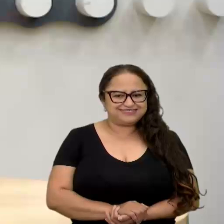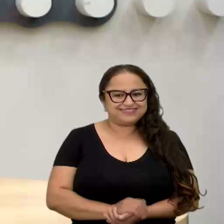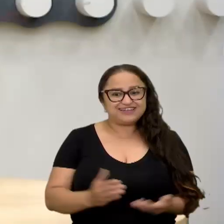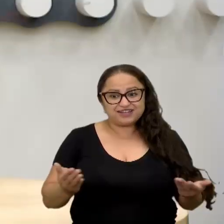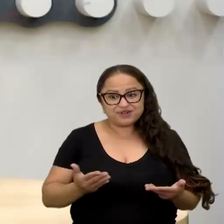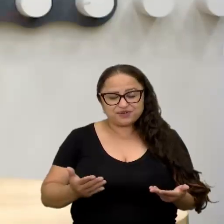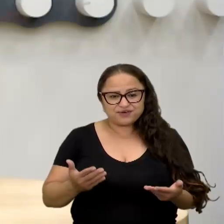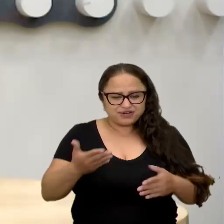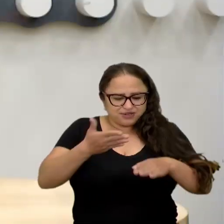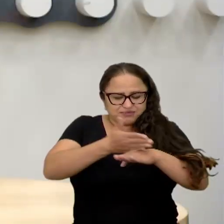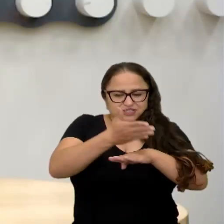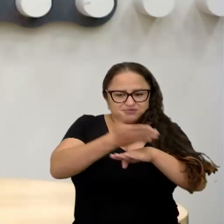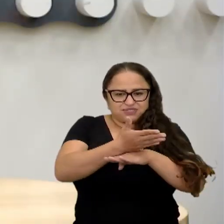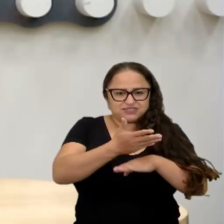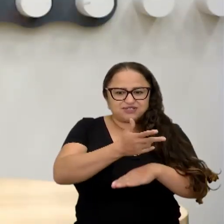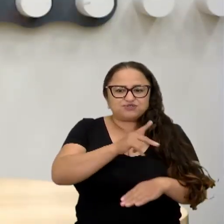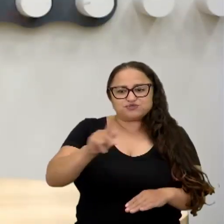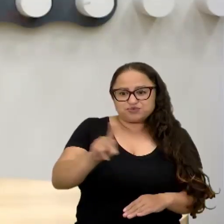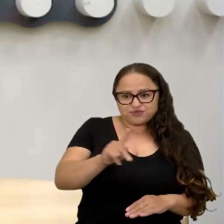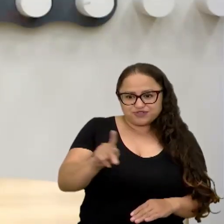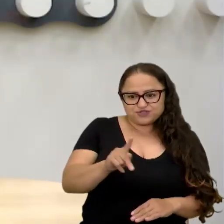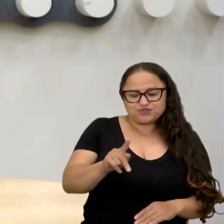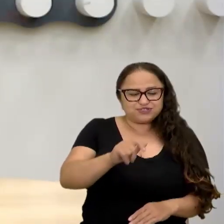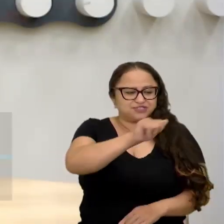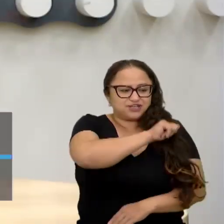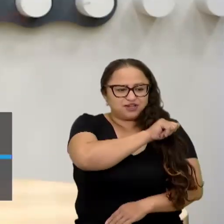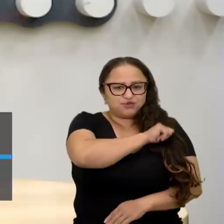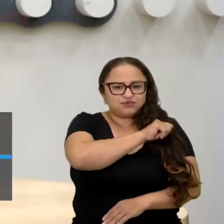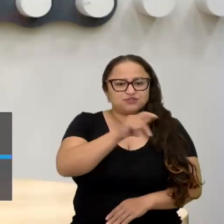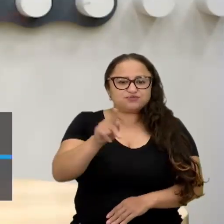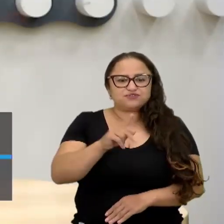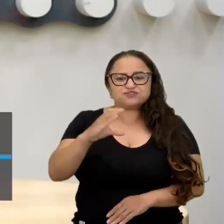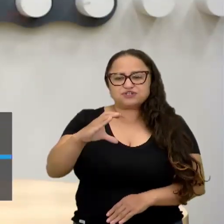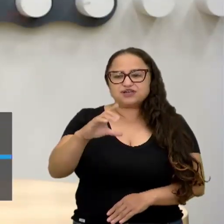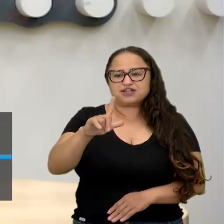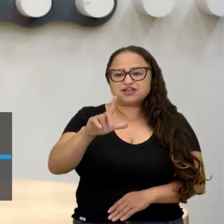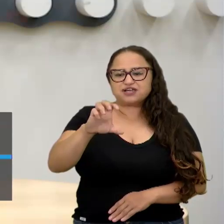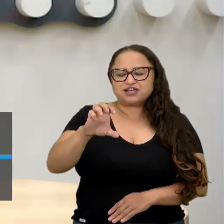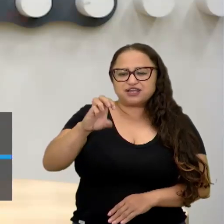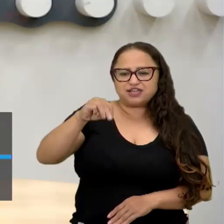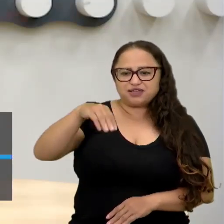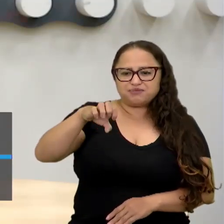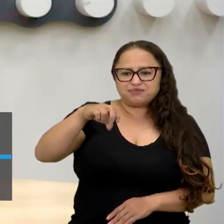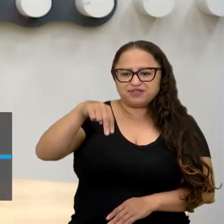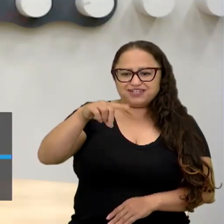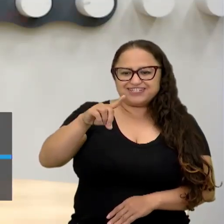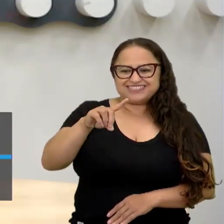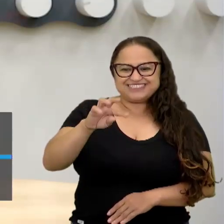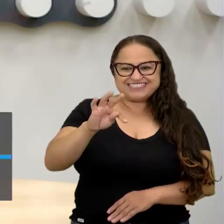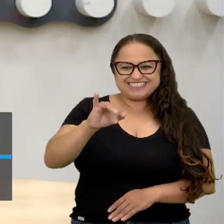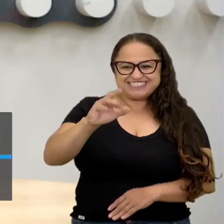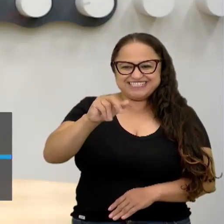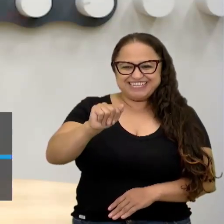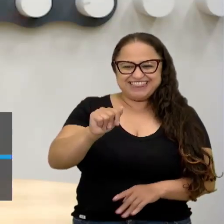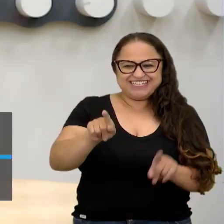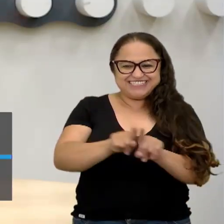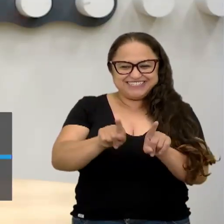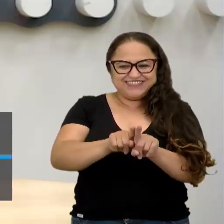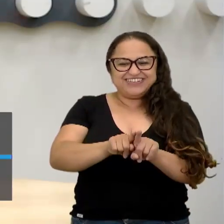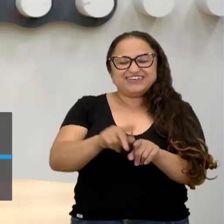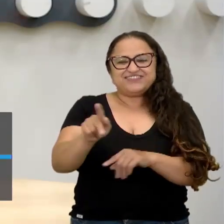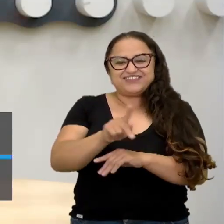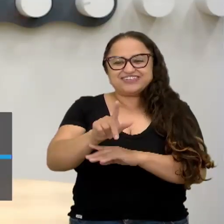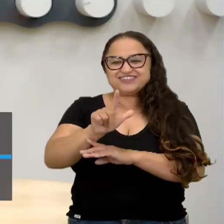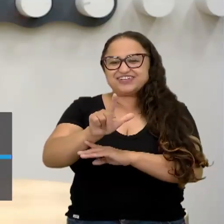Vamos à participação dos nossos professores, alunos, a professora Clementina participando, a professora Luciane também. E